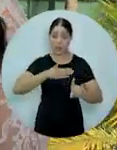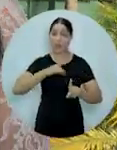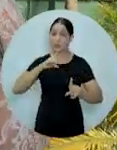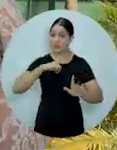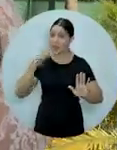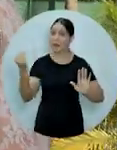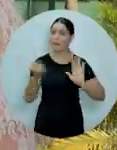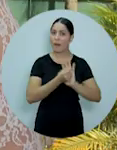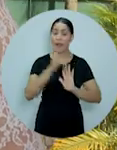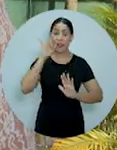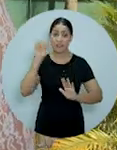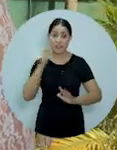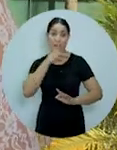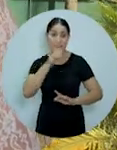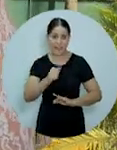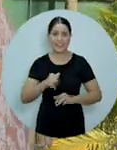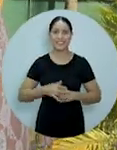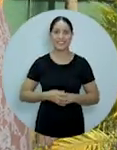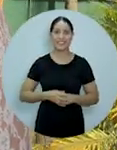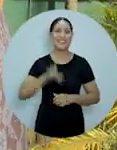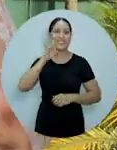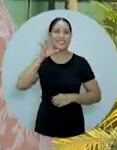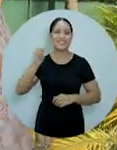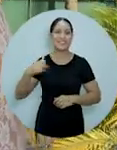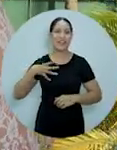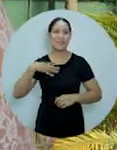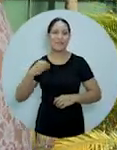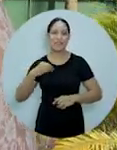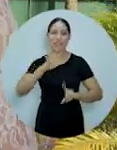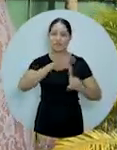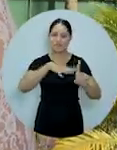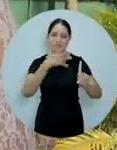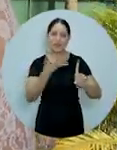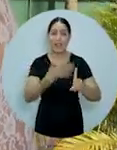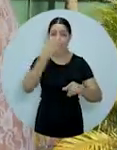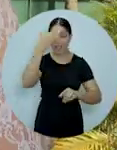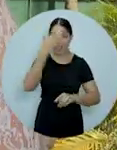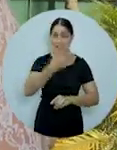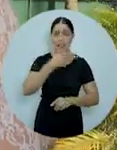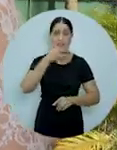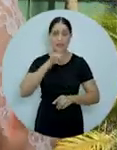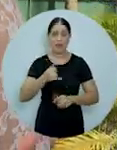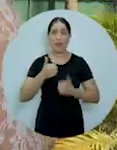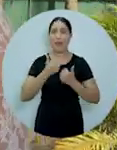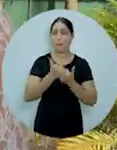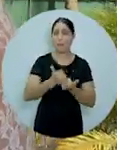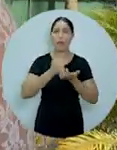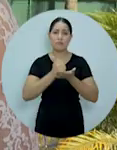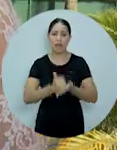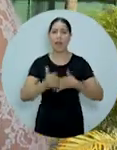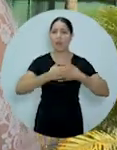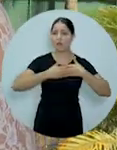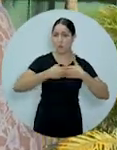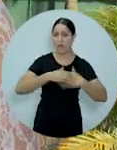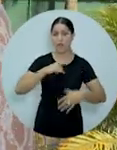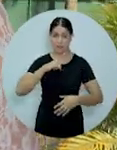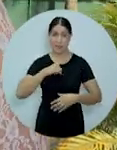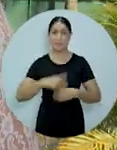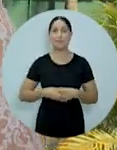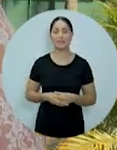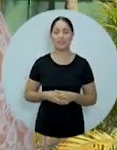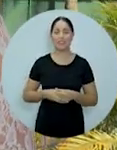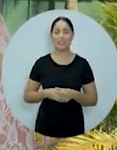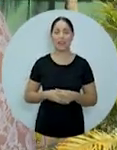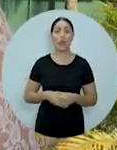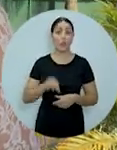de agosto no Brasil é marcado pelo dia deles. Nesta data, os filhos homenageiam e agradecem os pais pelo suporte, amor